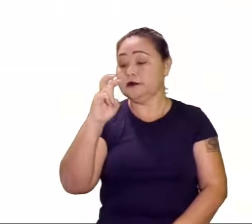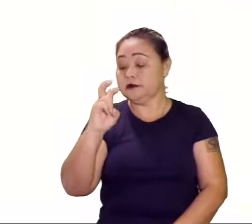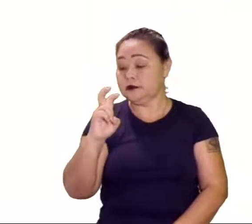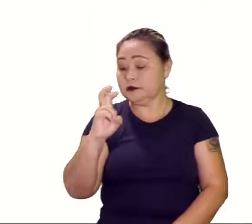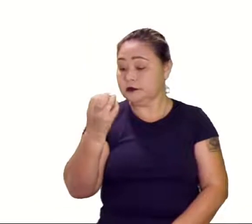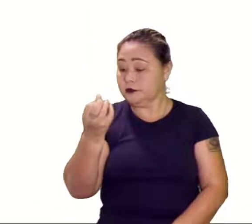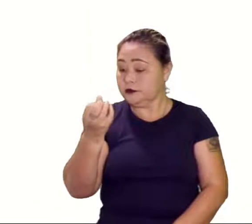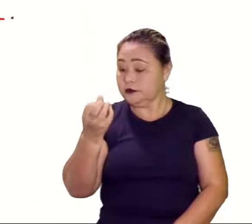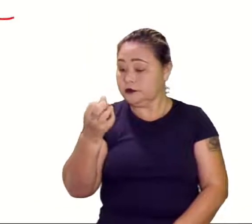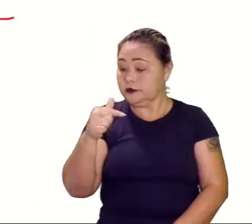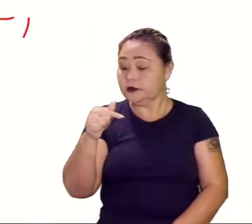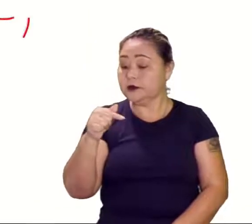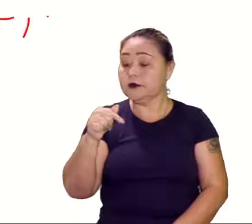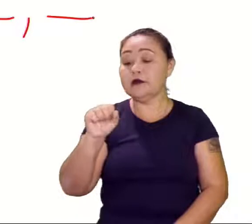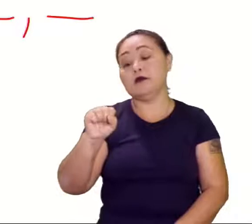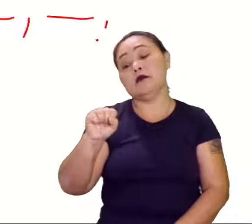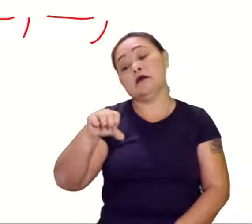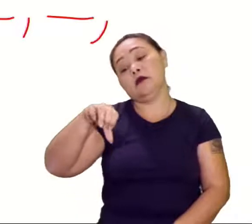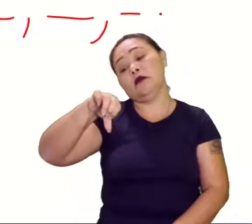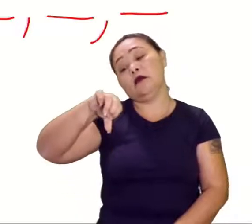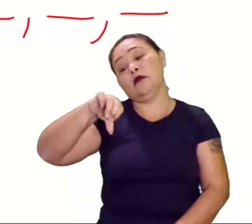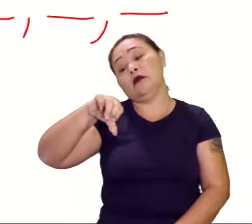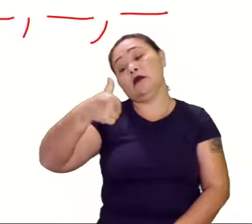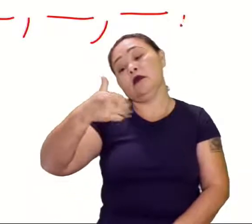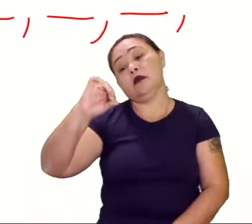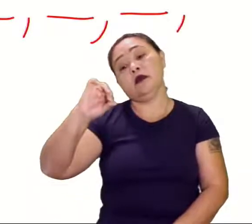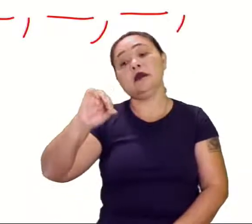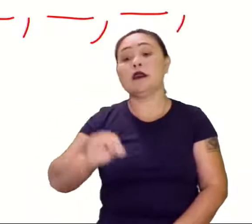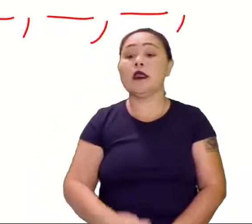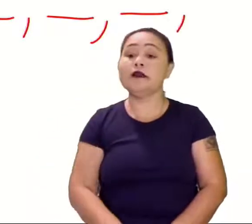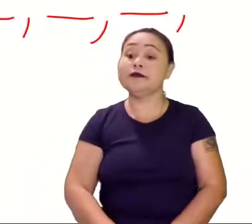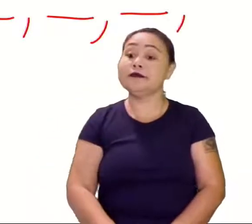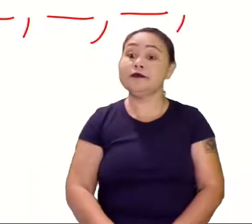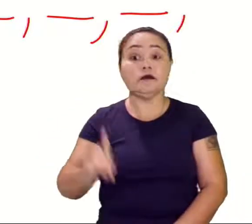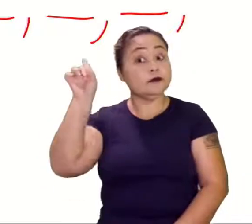5, 6, 7, 8, 9,